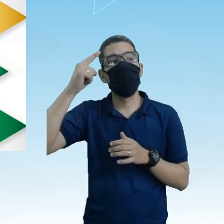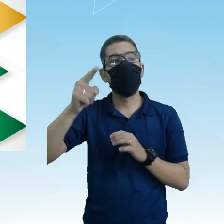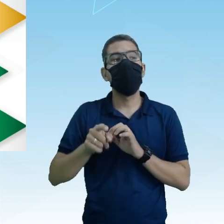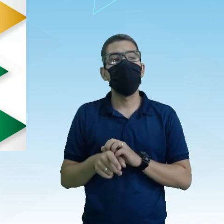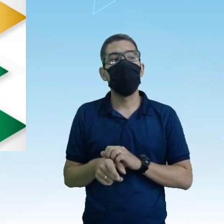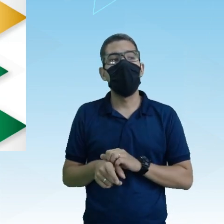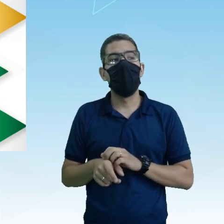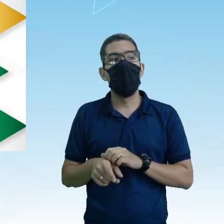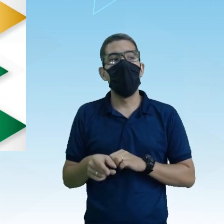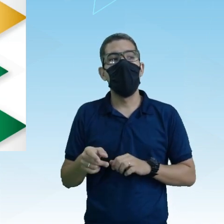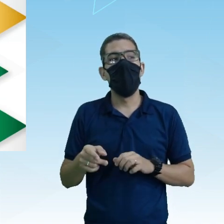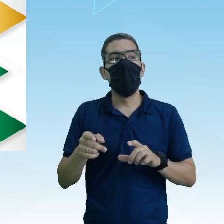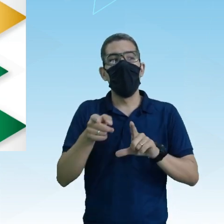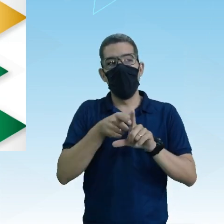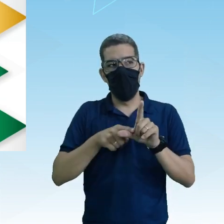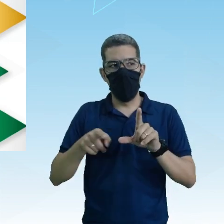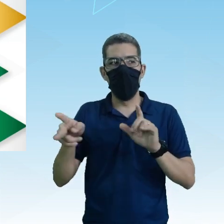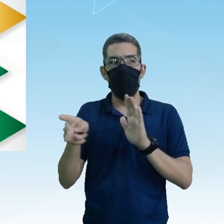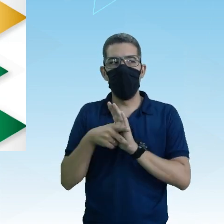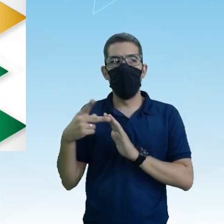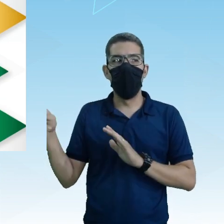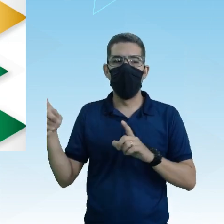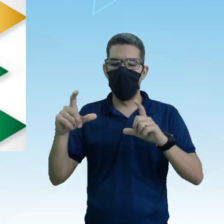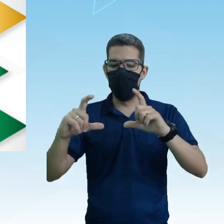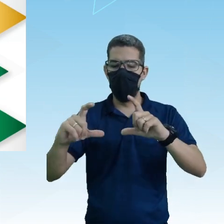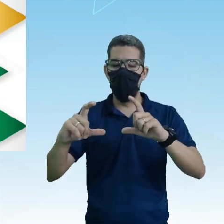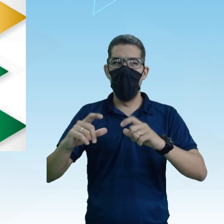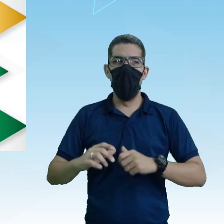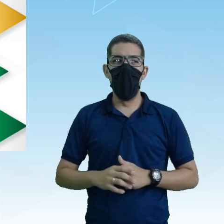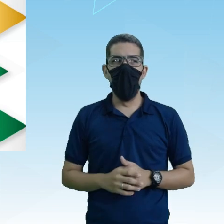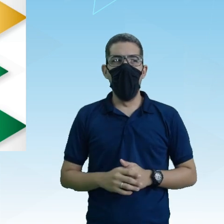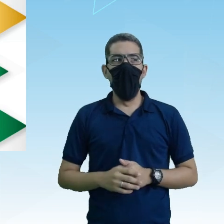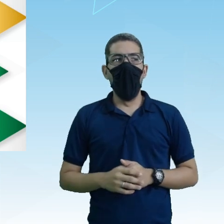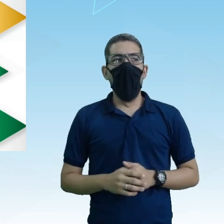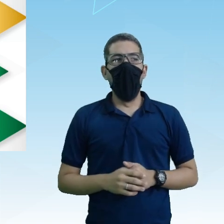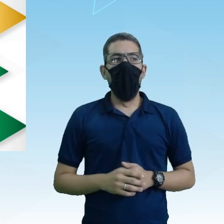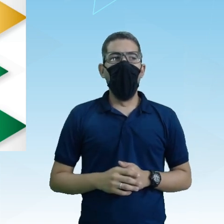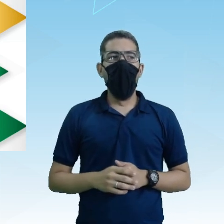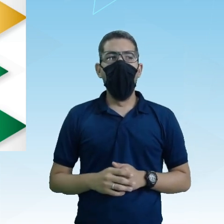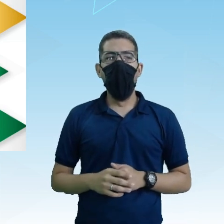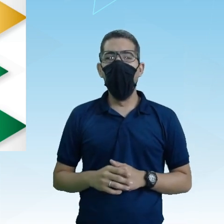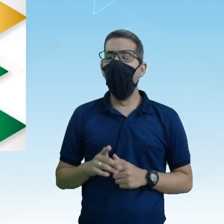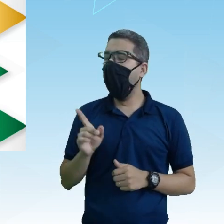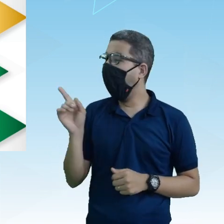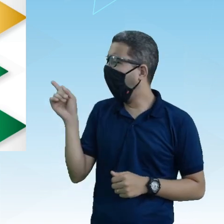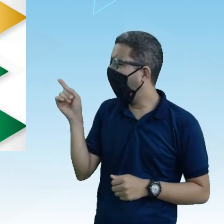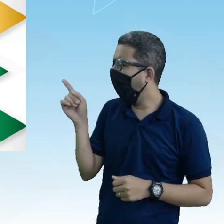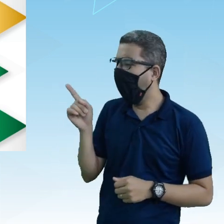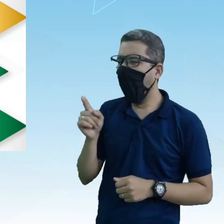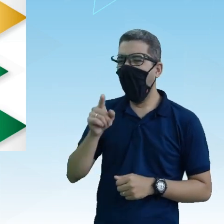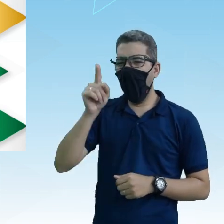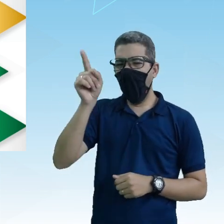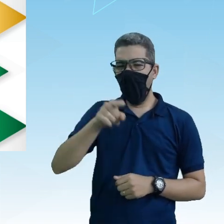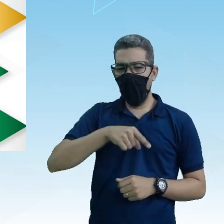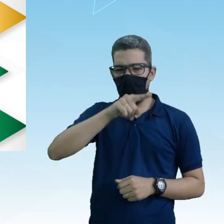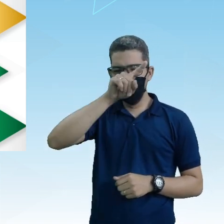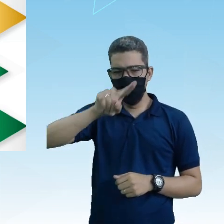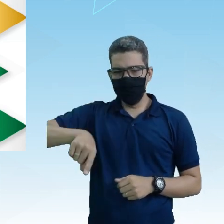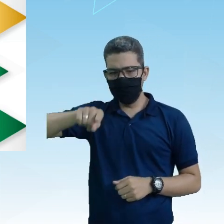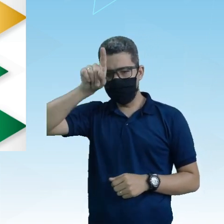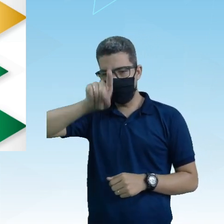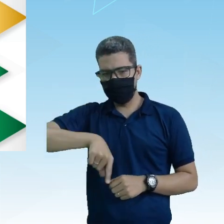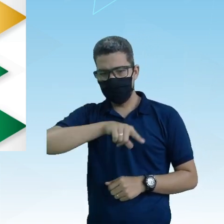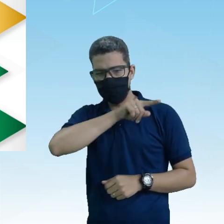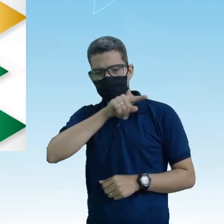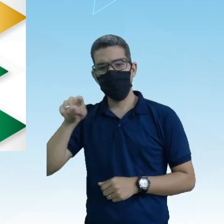ângulo, né, nessa circunferência, tá bom? Vamos lá. Quantos raios tem essa circunferência? Em quantas partes